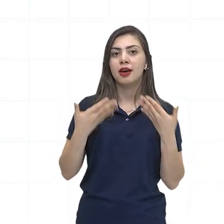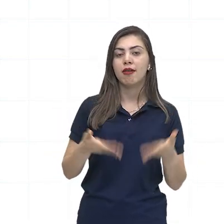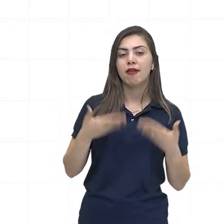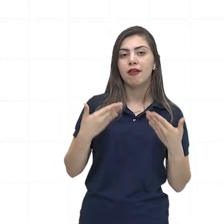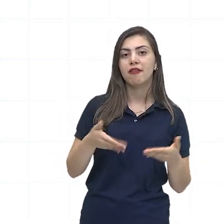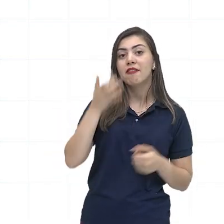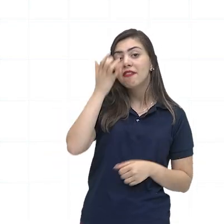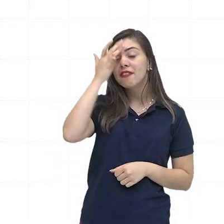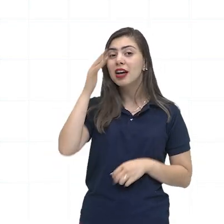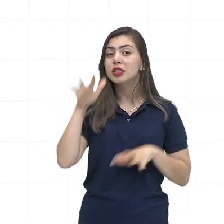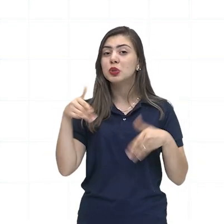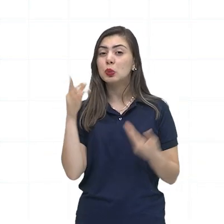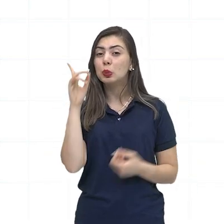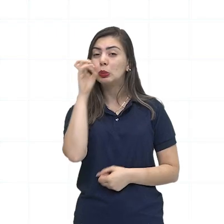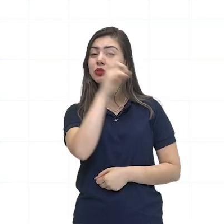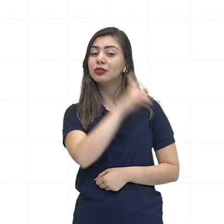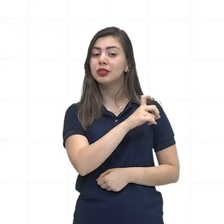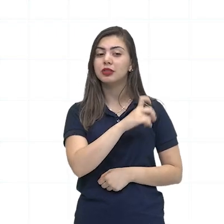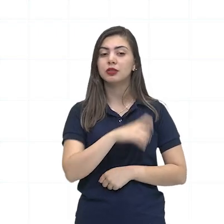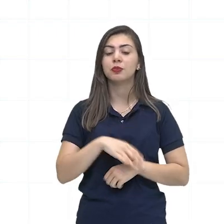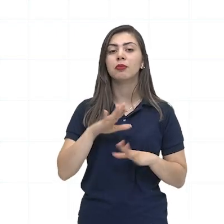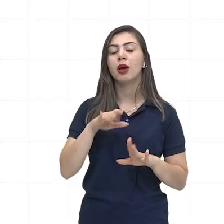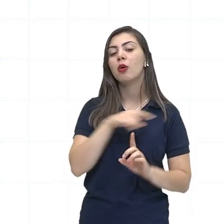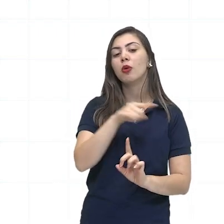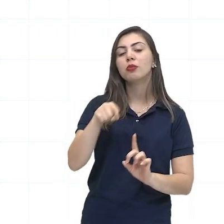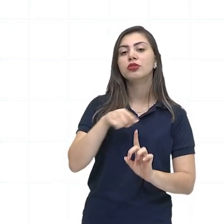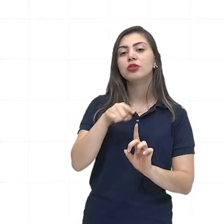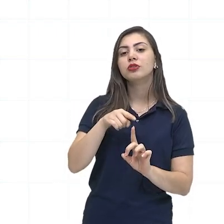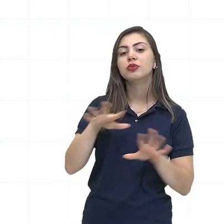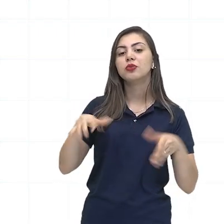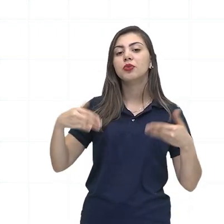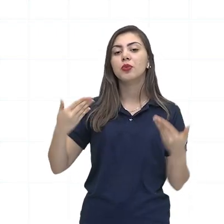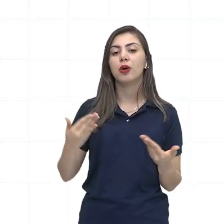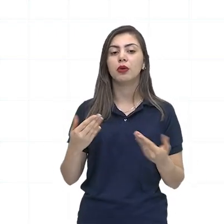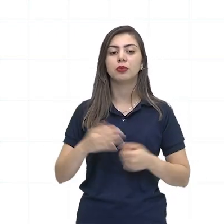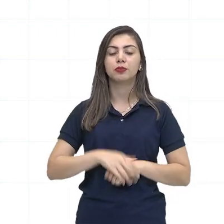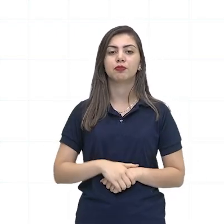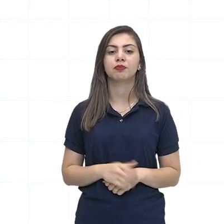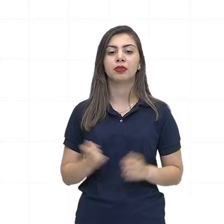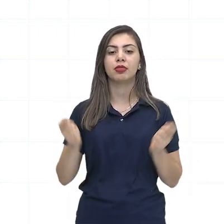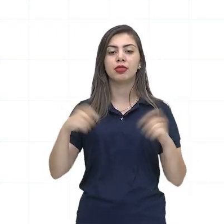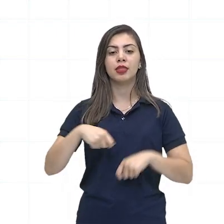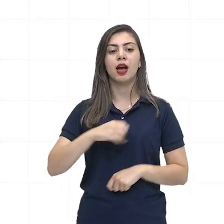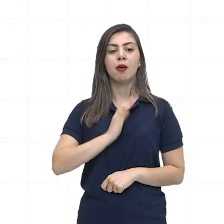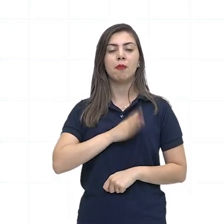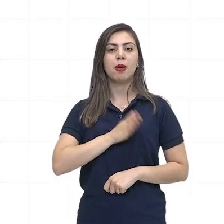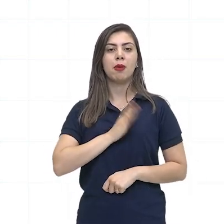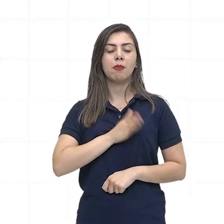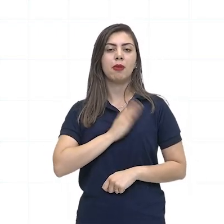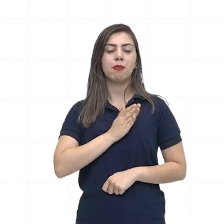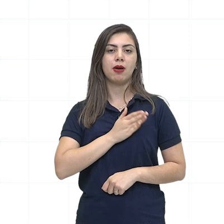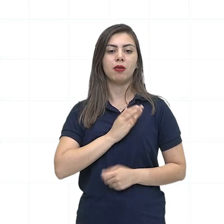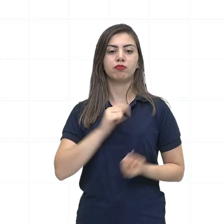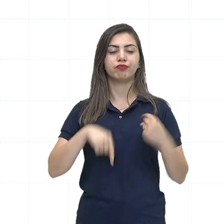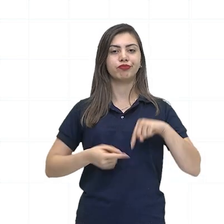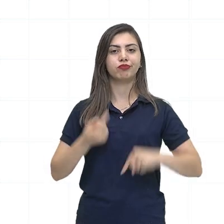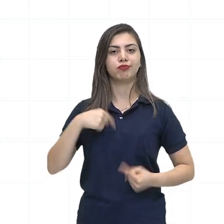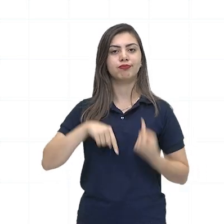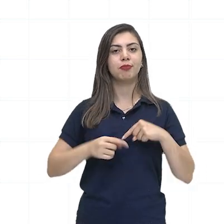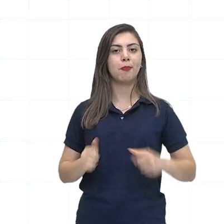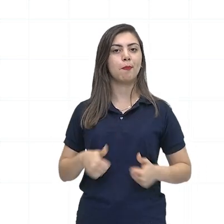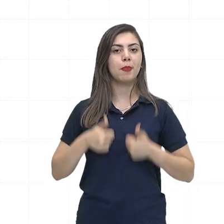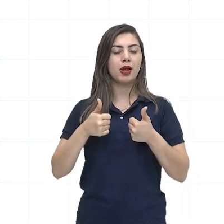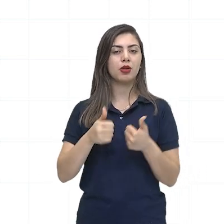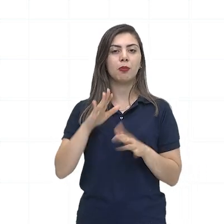variar em intensidade e complexidade. O seu objetivo maior é promover a melhora da